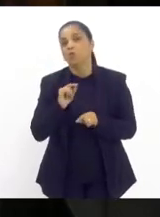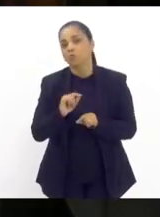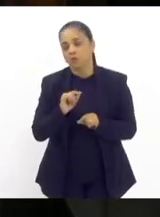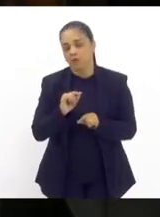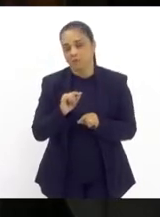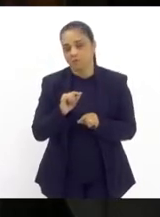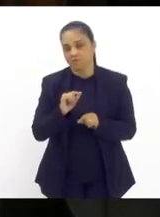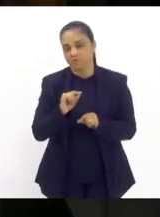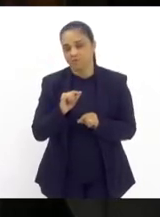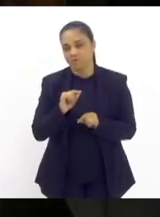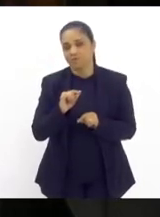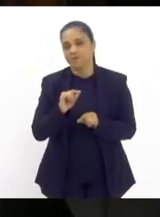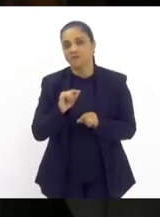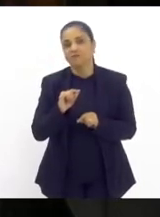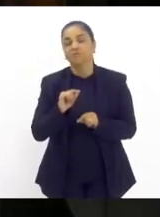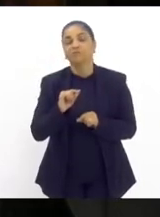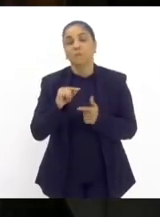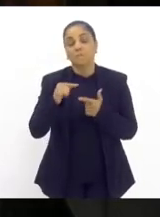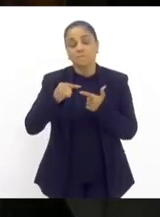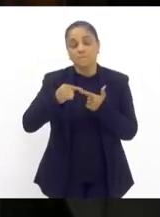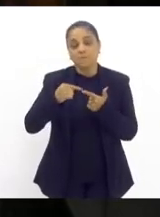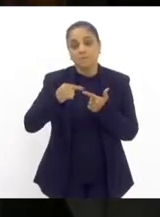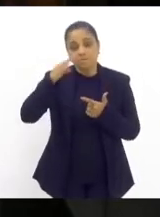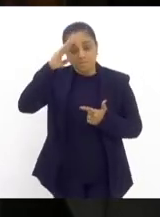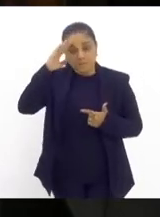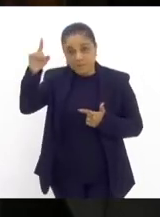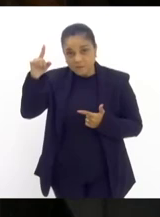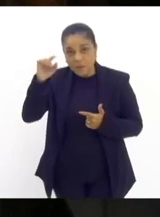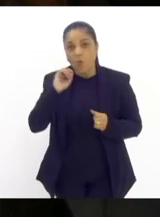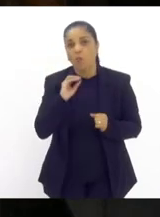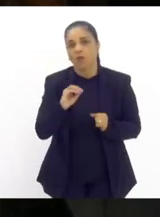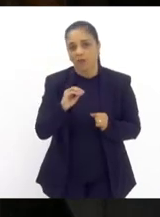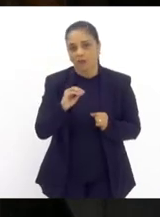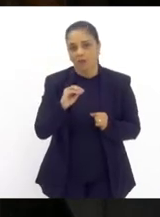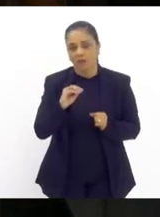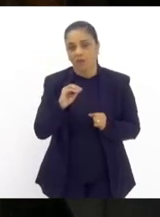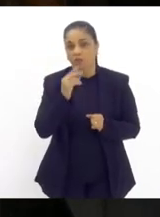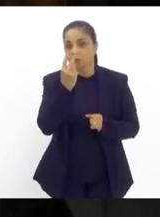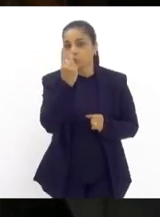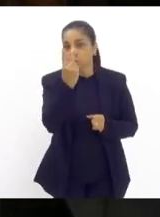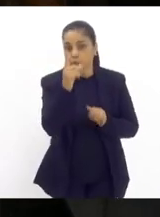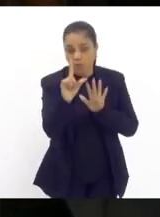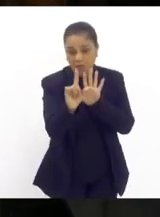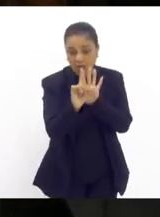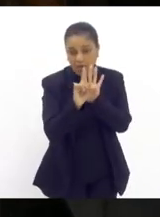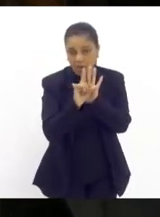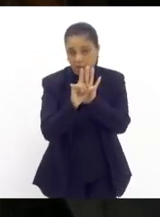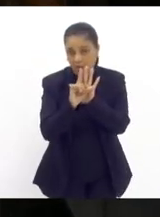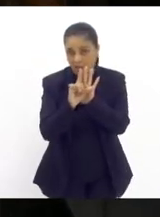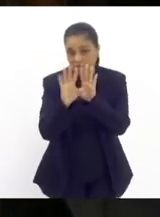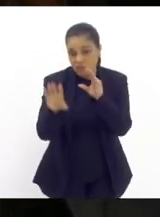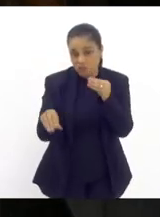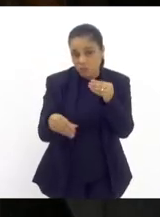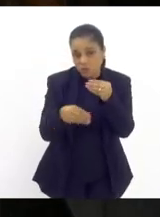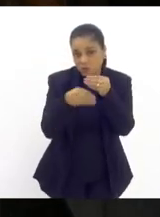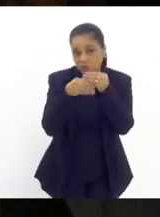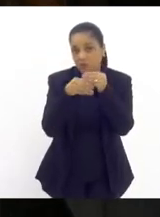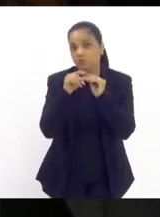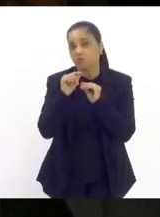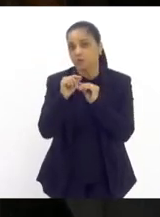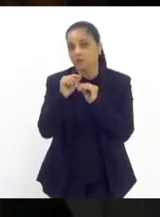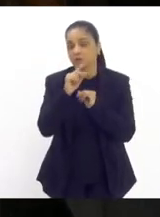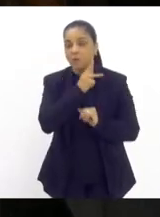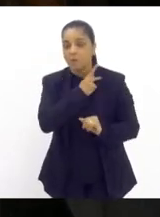um dos motivos fundamentais foram os dois duas leis complementares do então